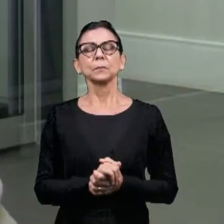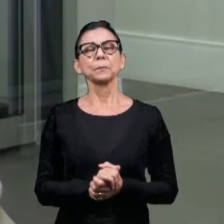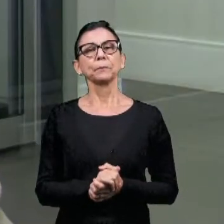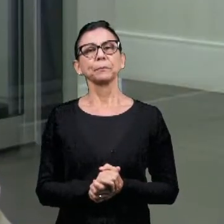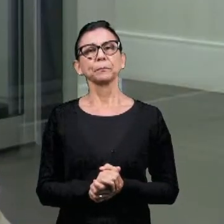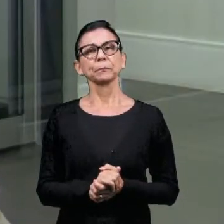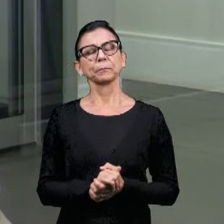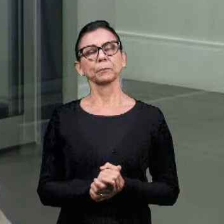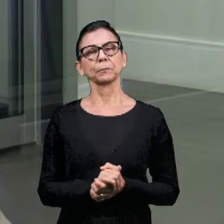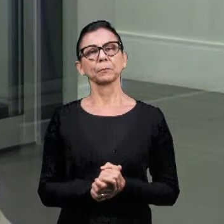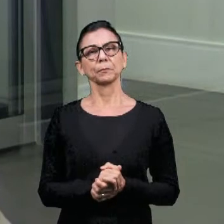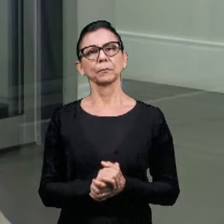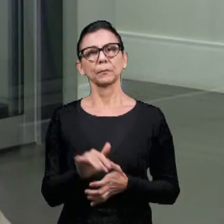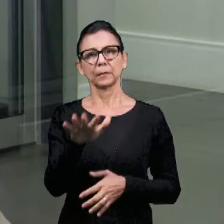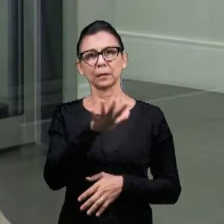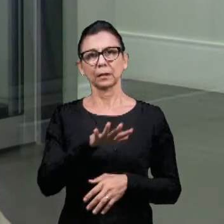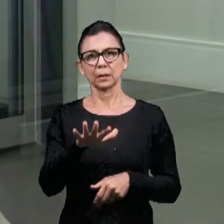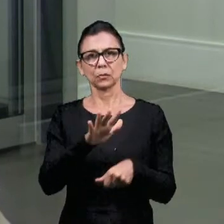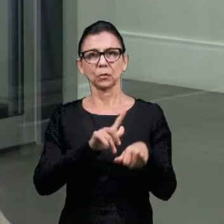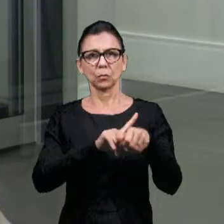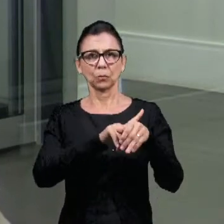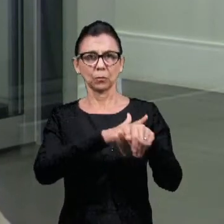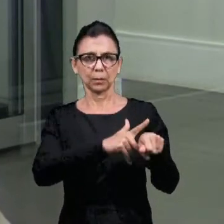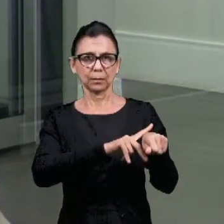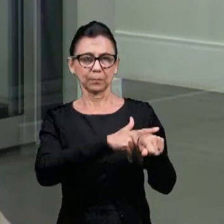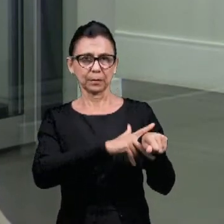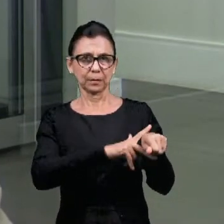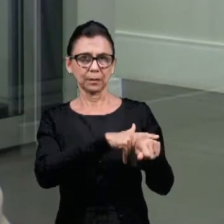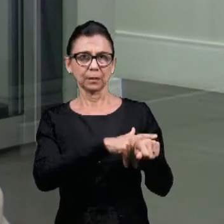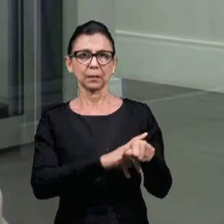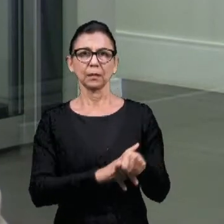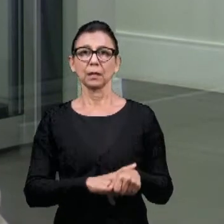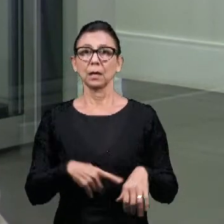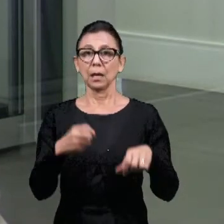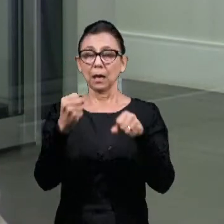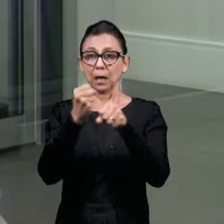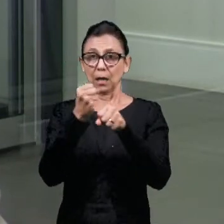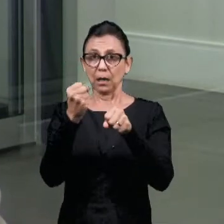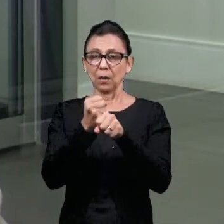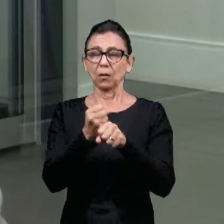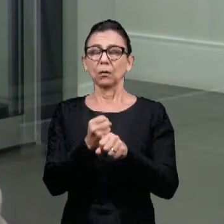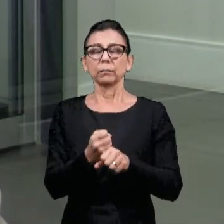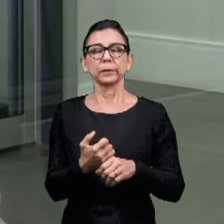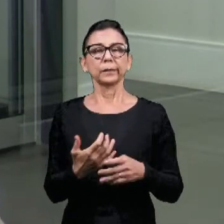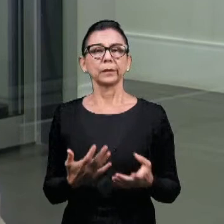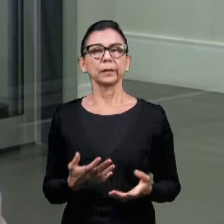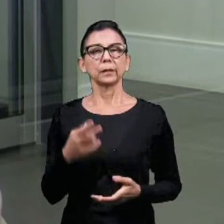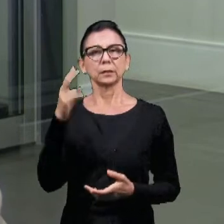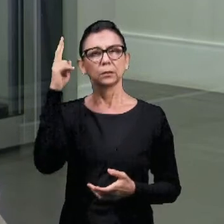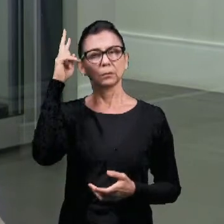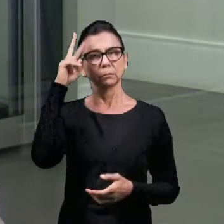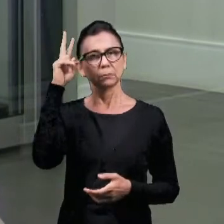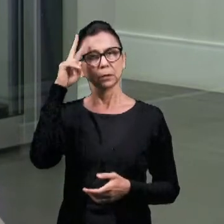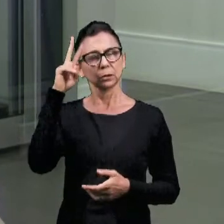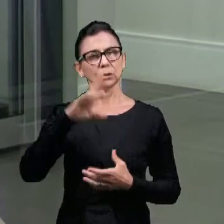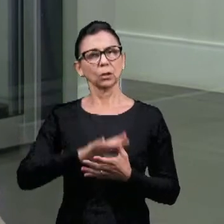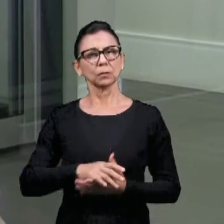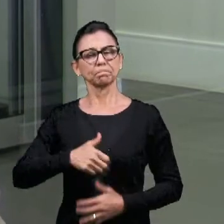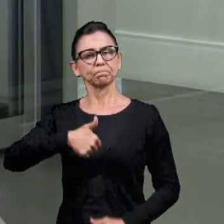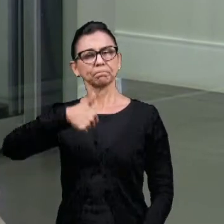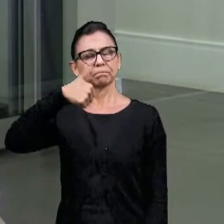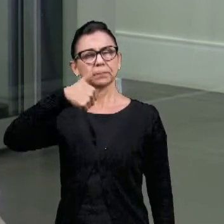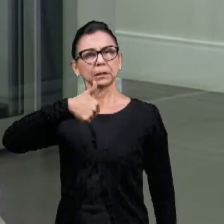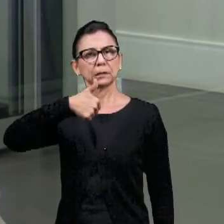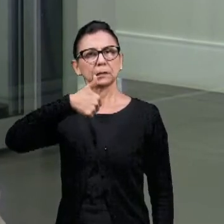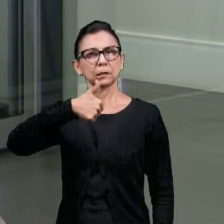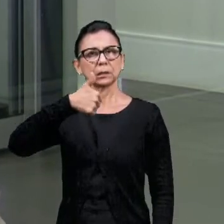obra em Guarapari, ela tem um histórico evolutivo muito positivo, né?